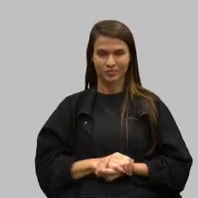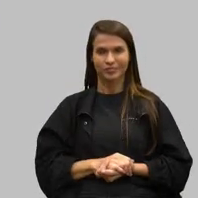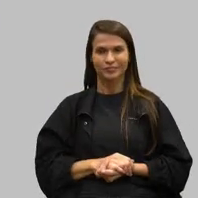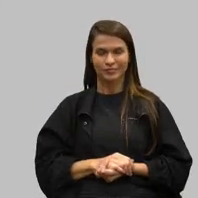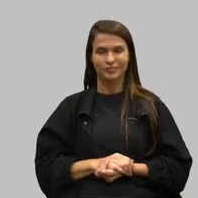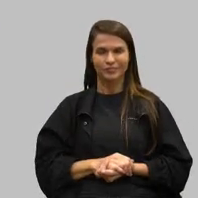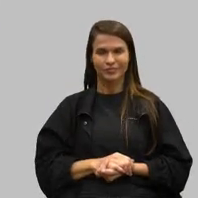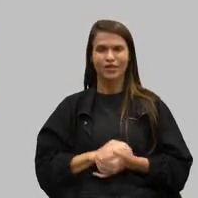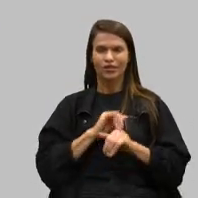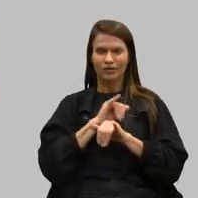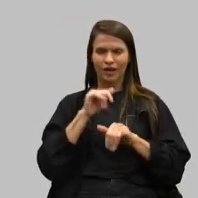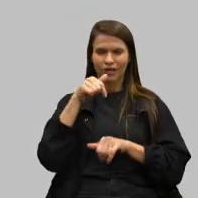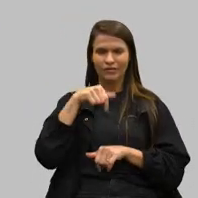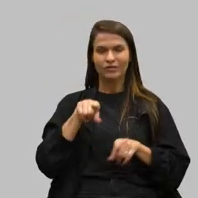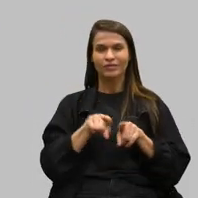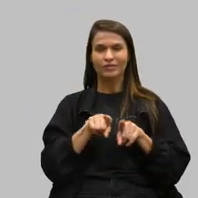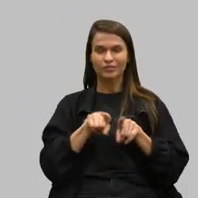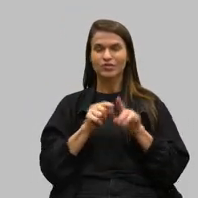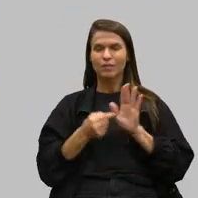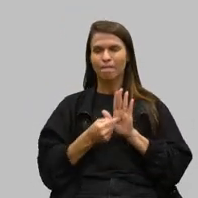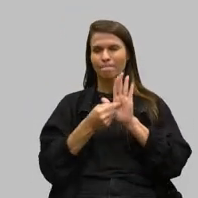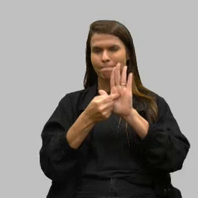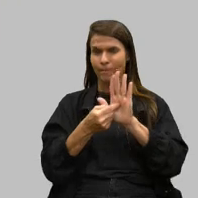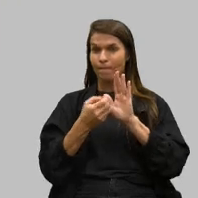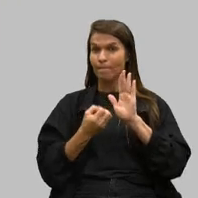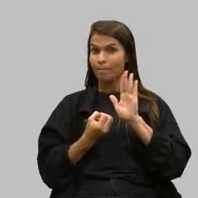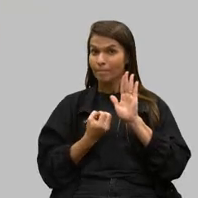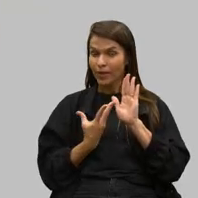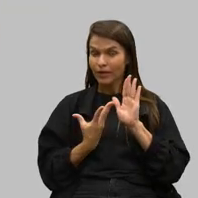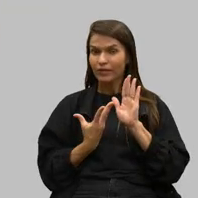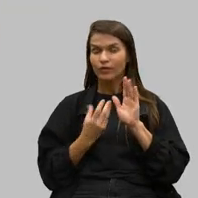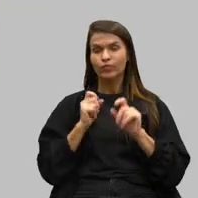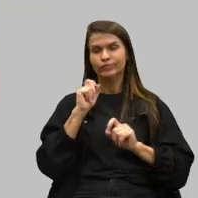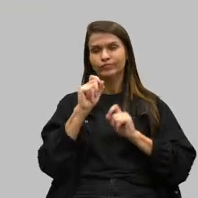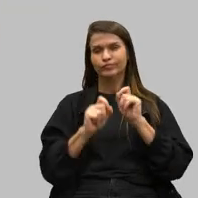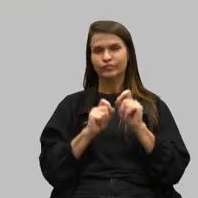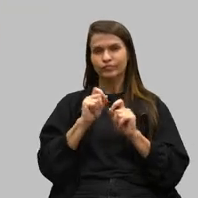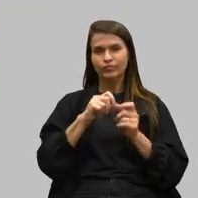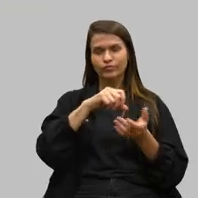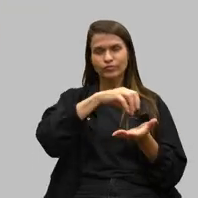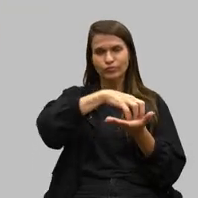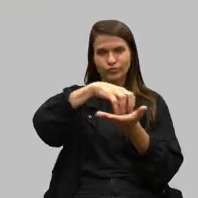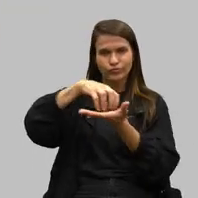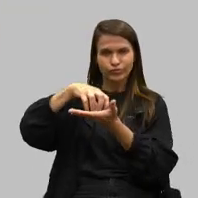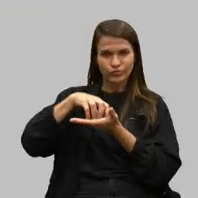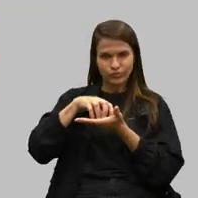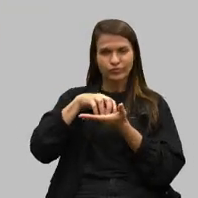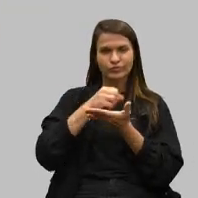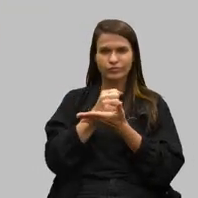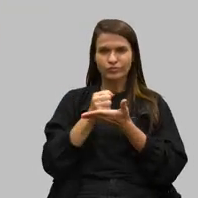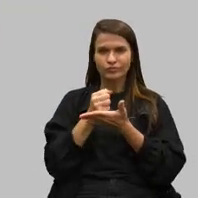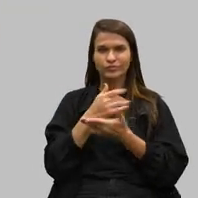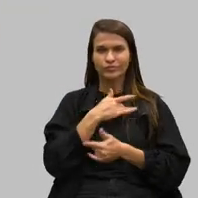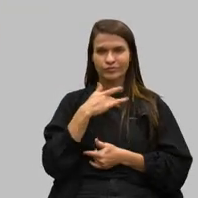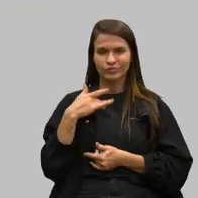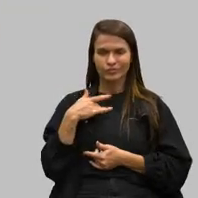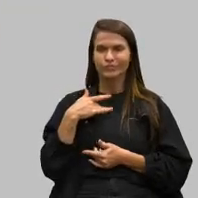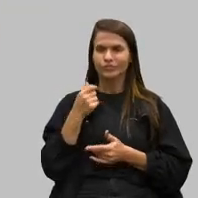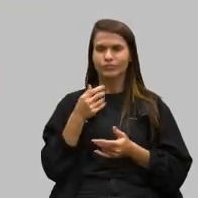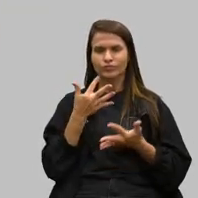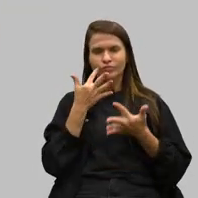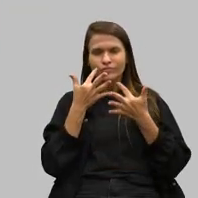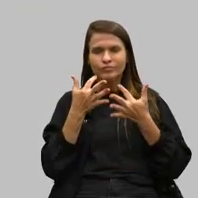Dizer aqui também que você apresentou muito bem a questão aqui das unidades básicas de saúde, que é uma atenção primária,